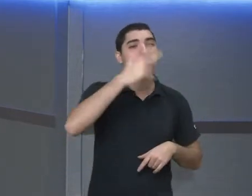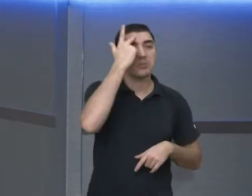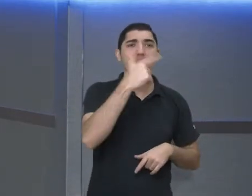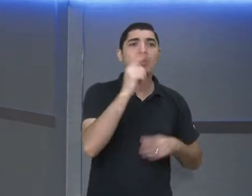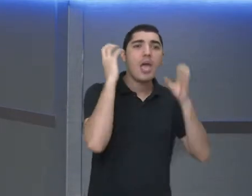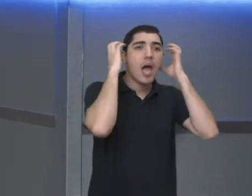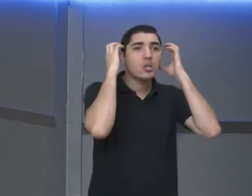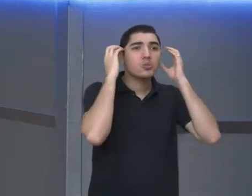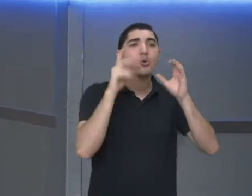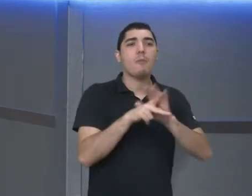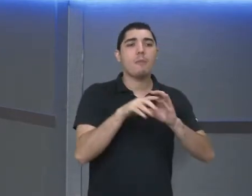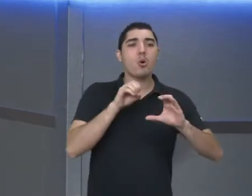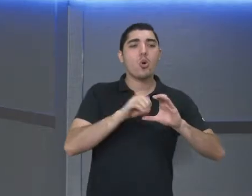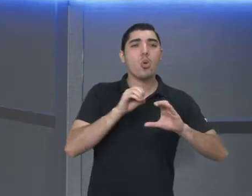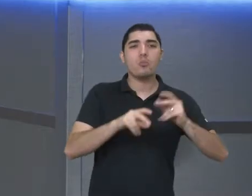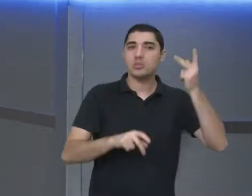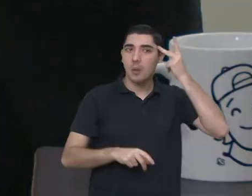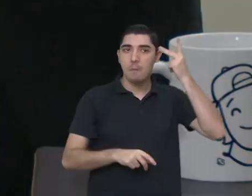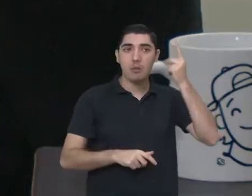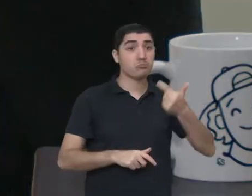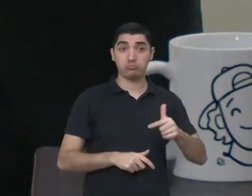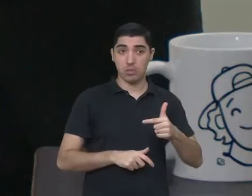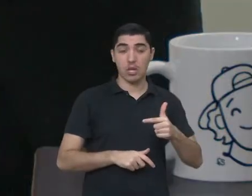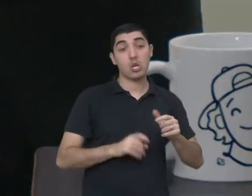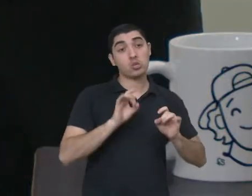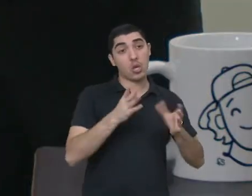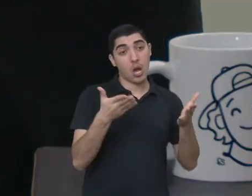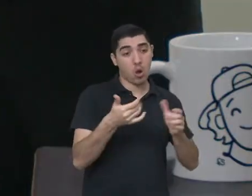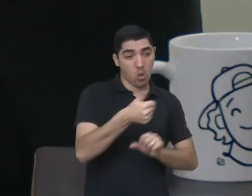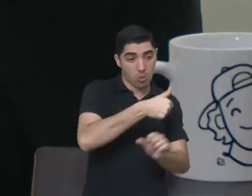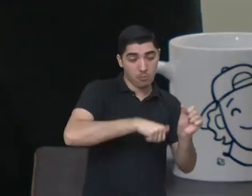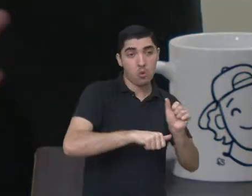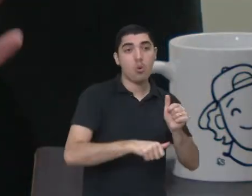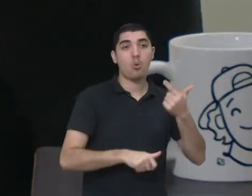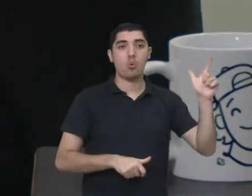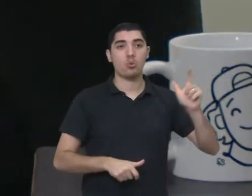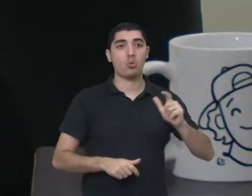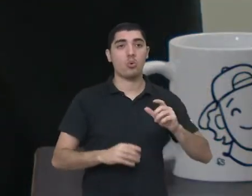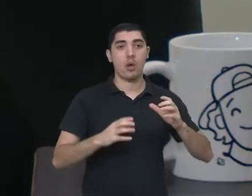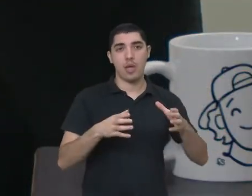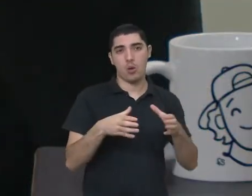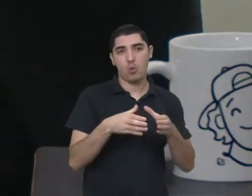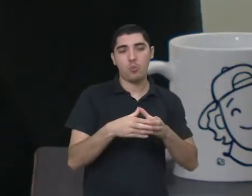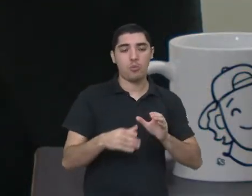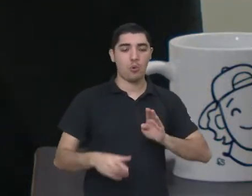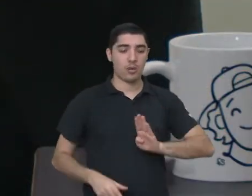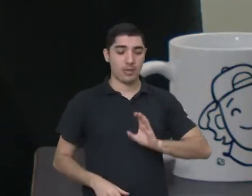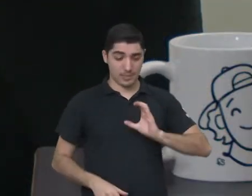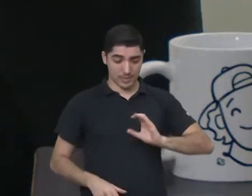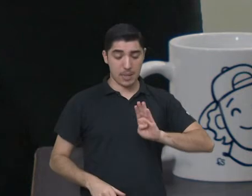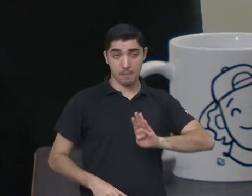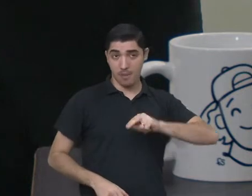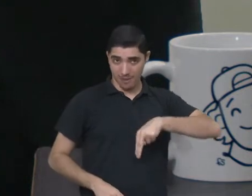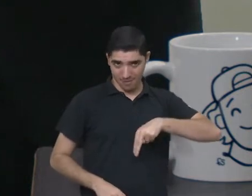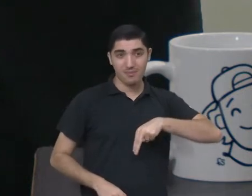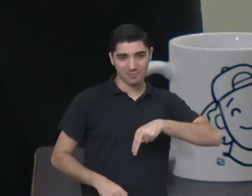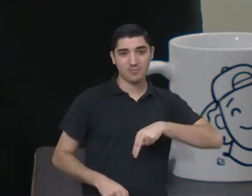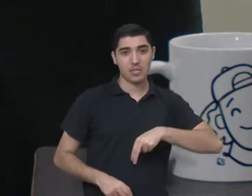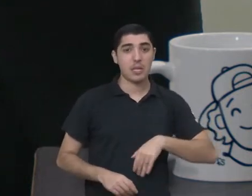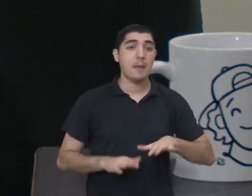horas da tarde, o programa de esportes, peguei e fui. Aí ele me apresentou, tal, o Alberto me chamou, eu não estava nem dentro do estúdio. Edson, faz favor, vem